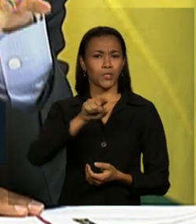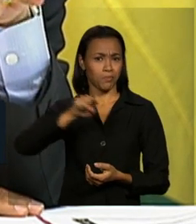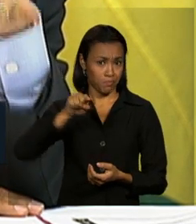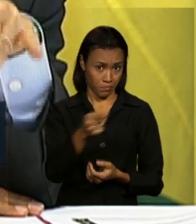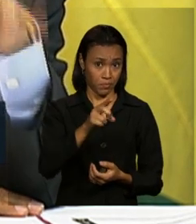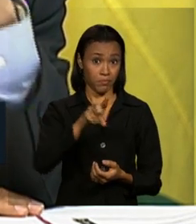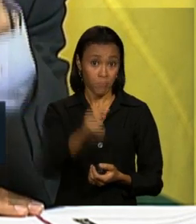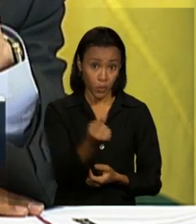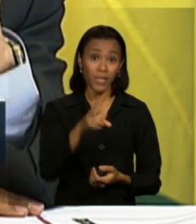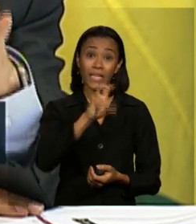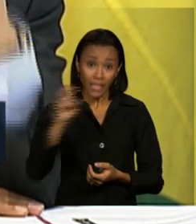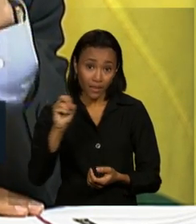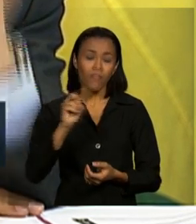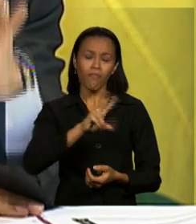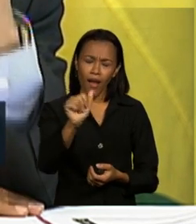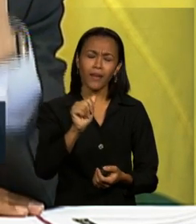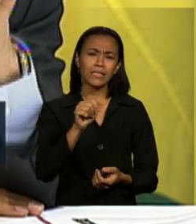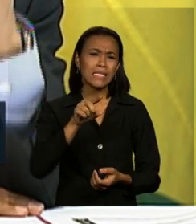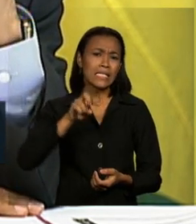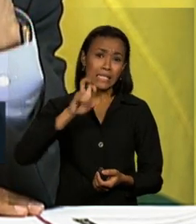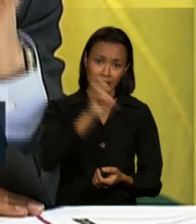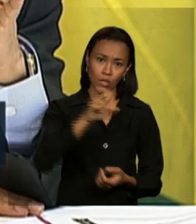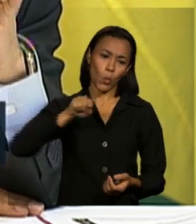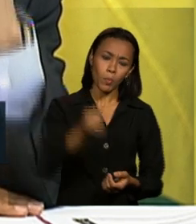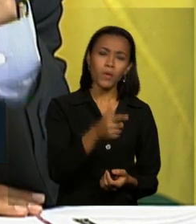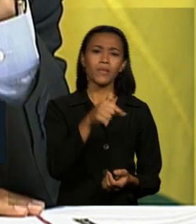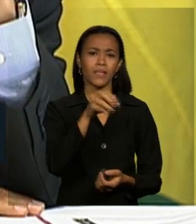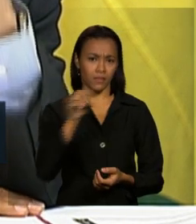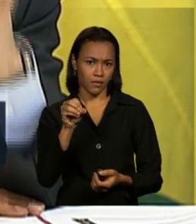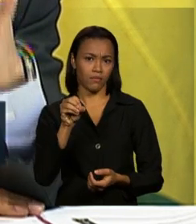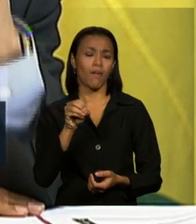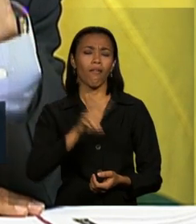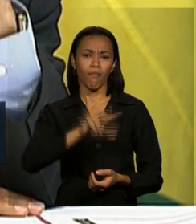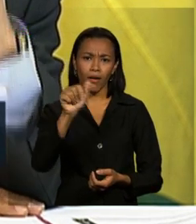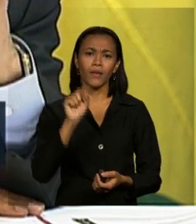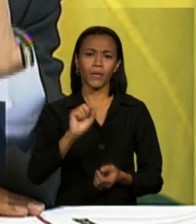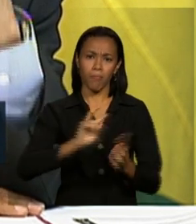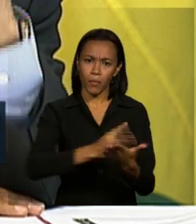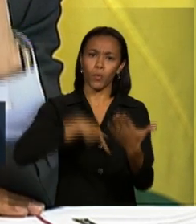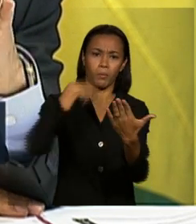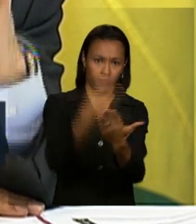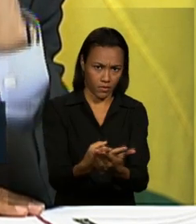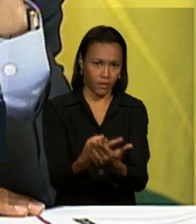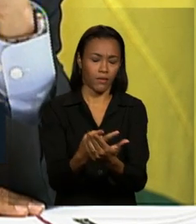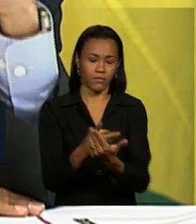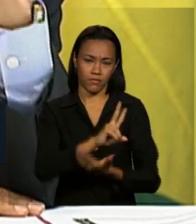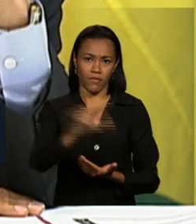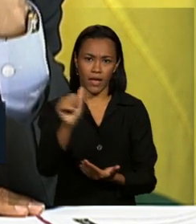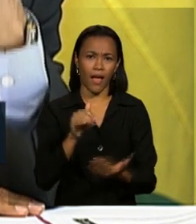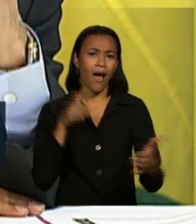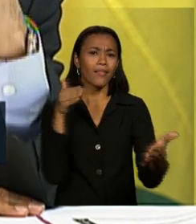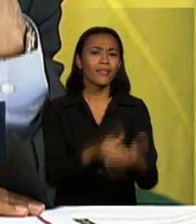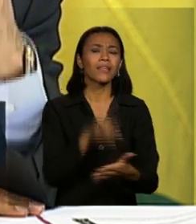km de rodovias dos quais 5700 serão duplicados em